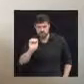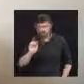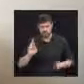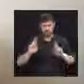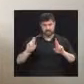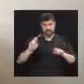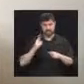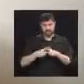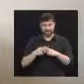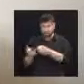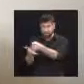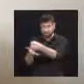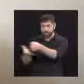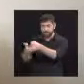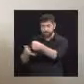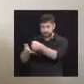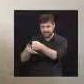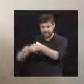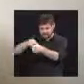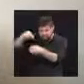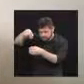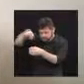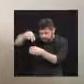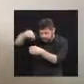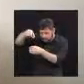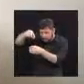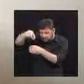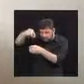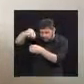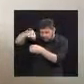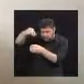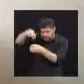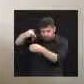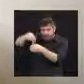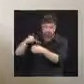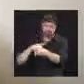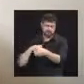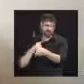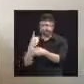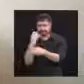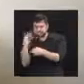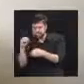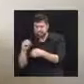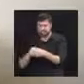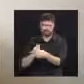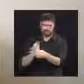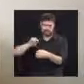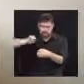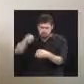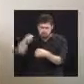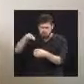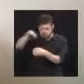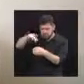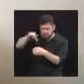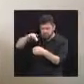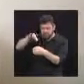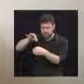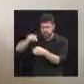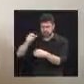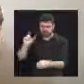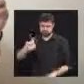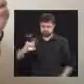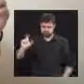existe a essência, tem a dinamização, são 100, 200, 1000, então